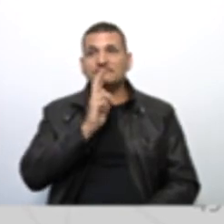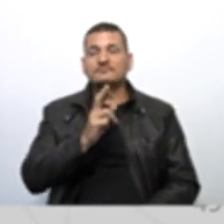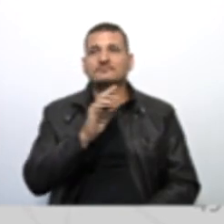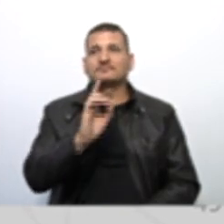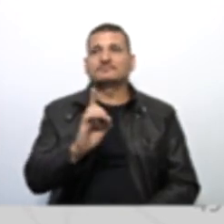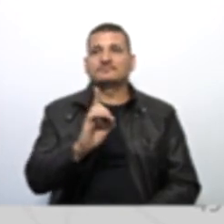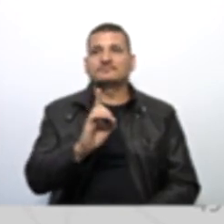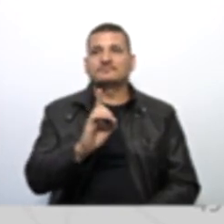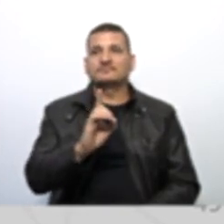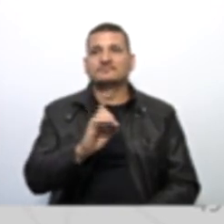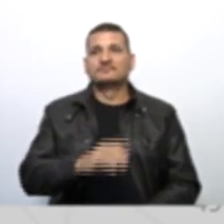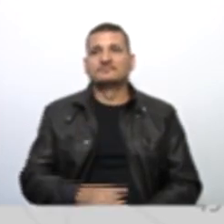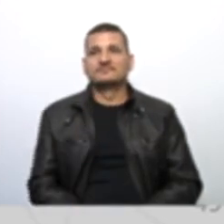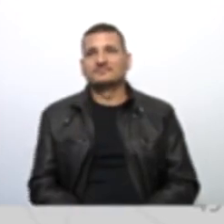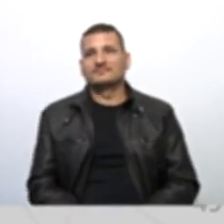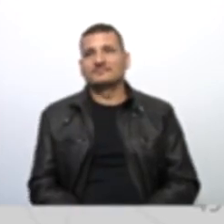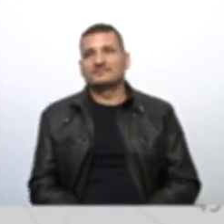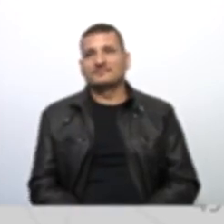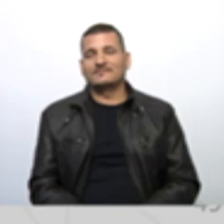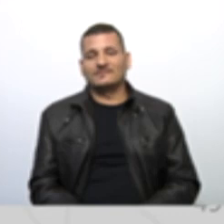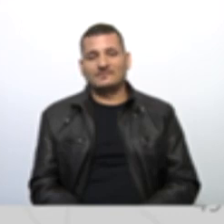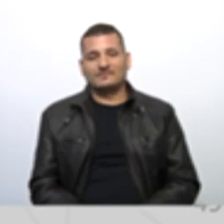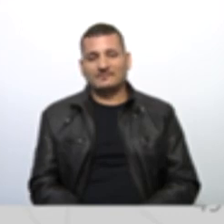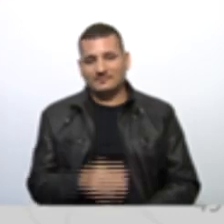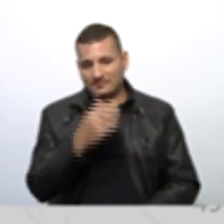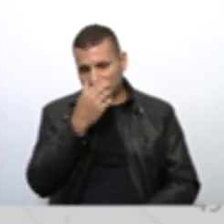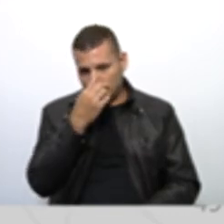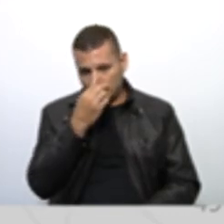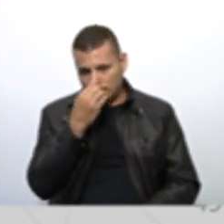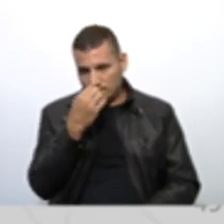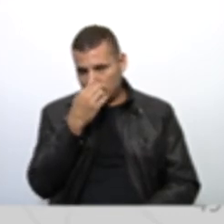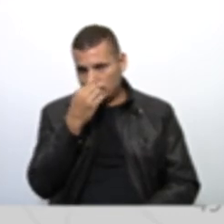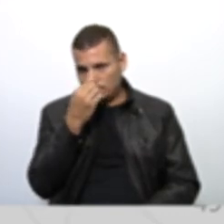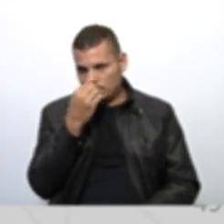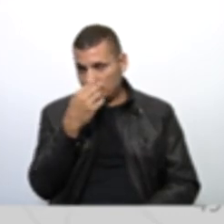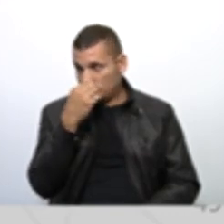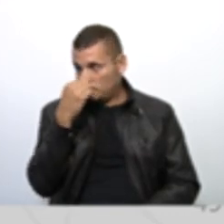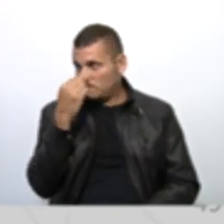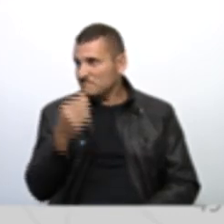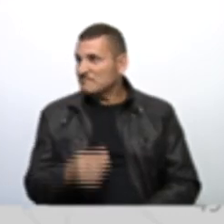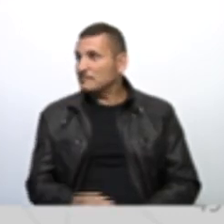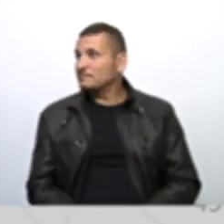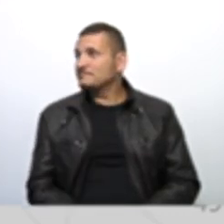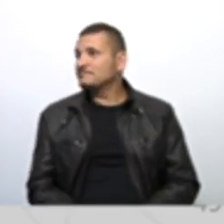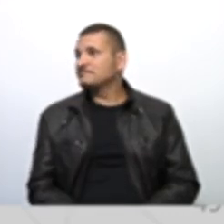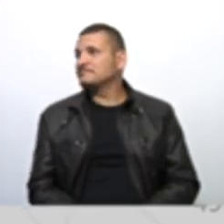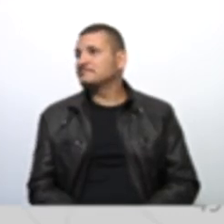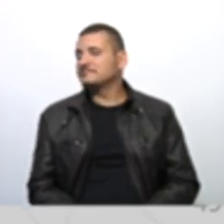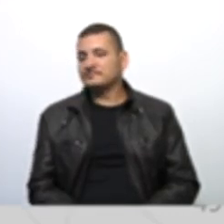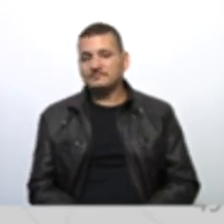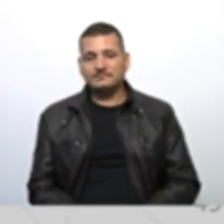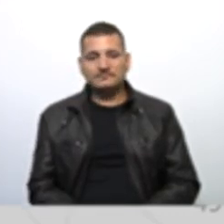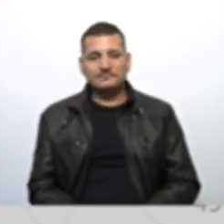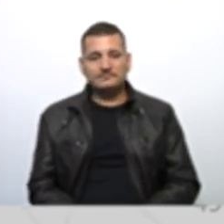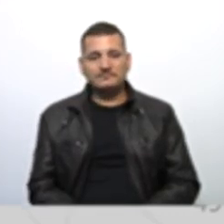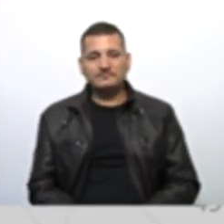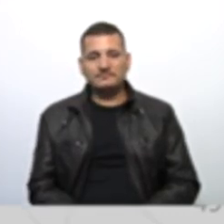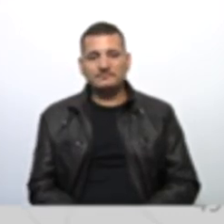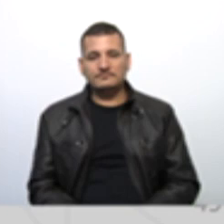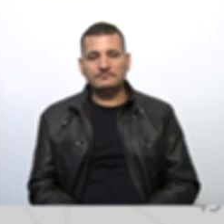Então, da resposta número 3, a gente teve essas interações aí desse pessoal de Ouro Preto e Porto